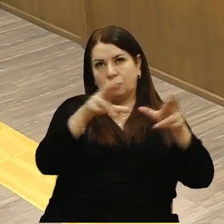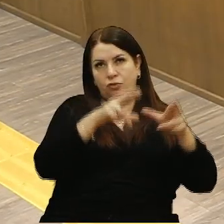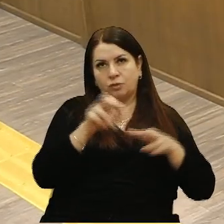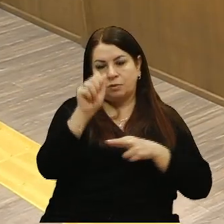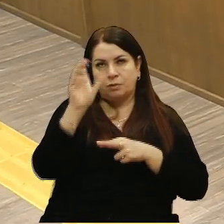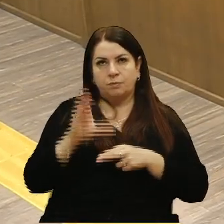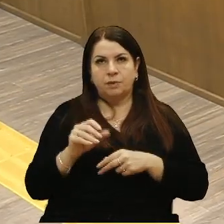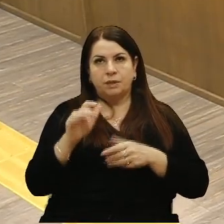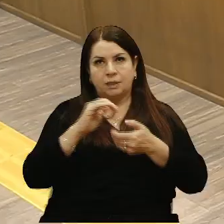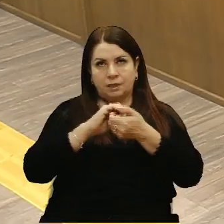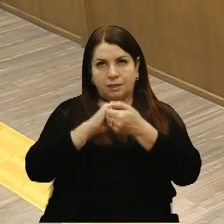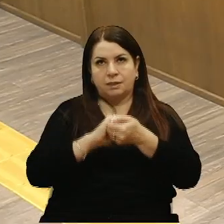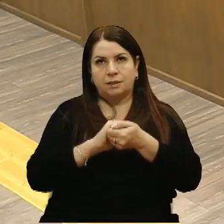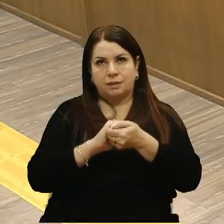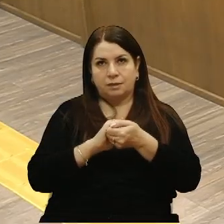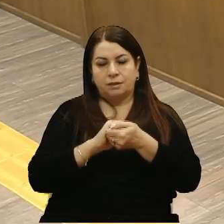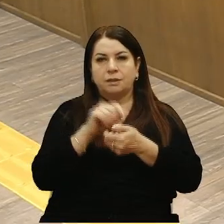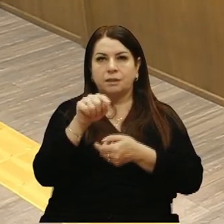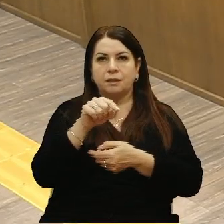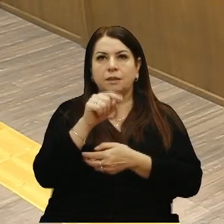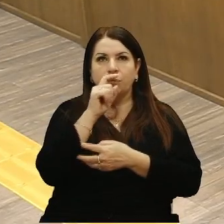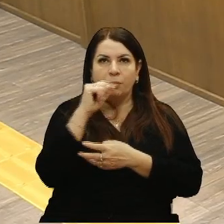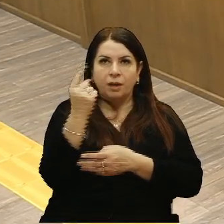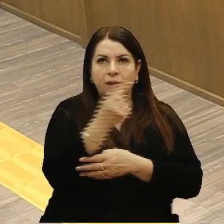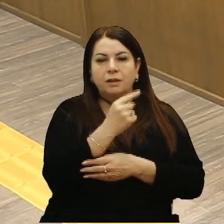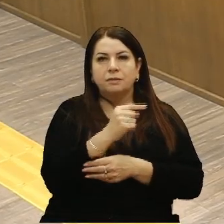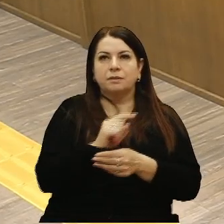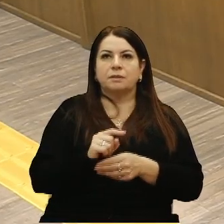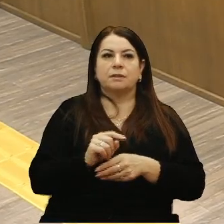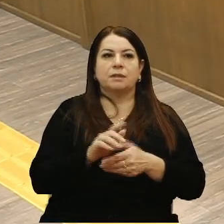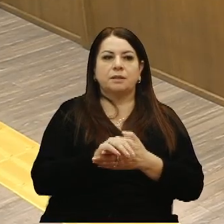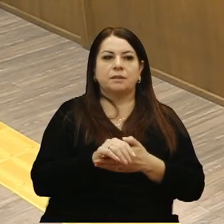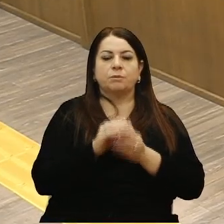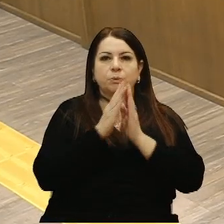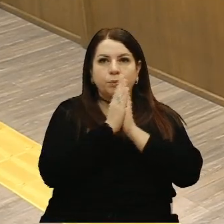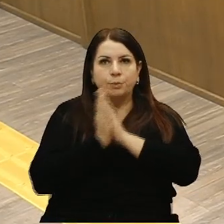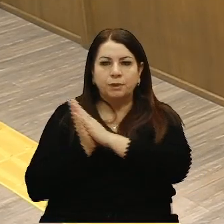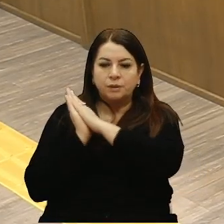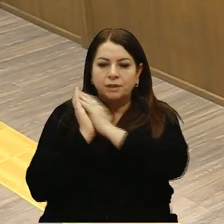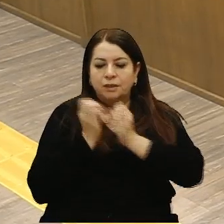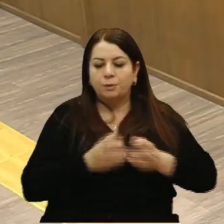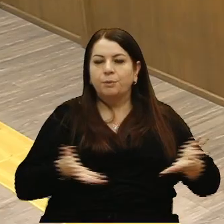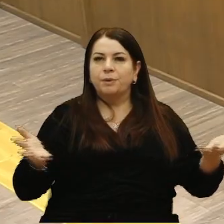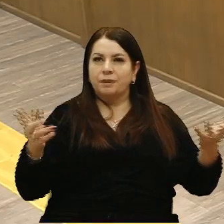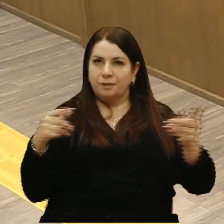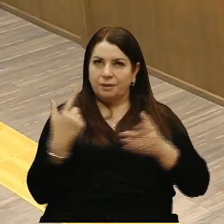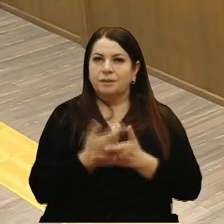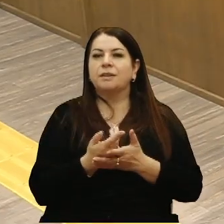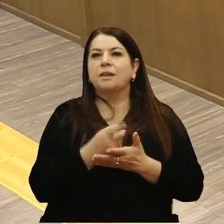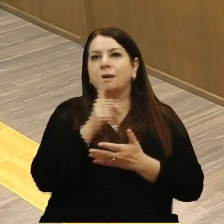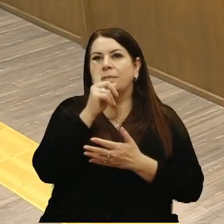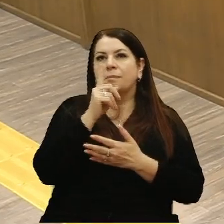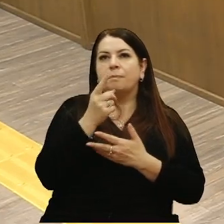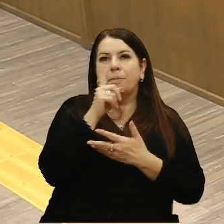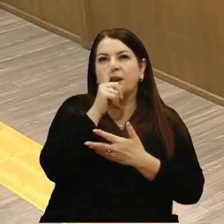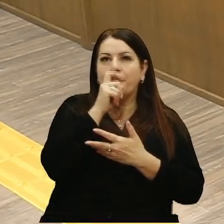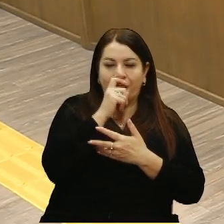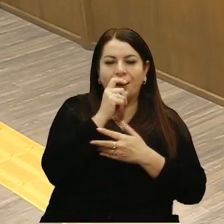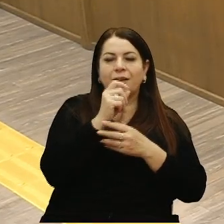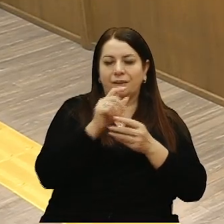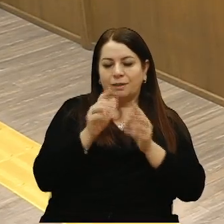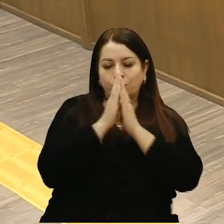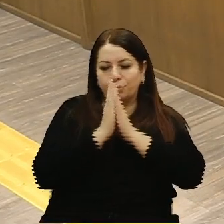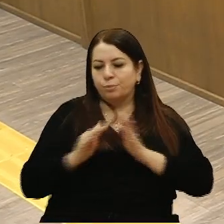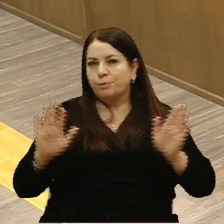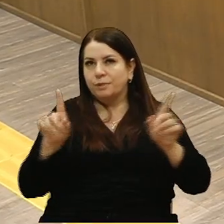na pessoa do meu amigo Pai Nado, a todos os Ialorixás, Babalorixás, Iás, pais e mães de santo. Temos a